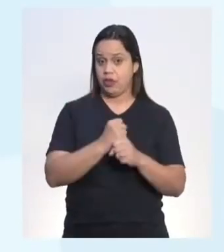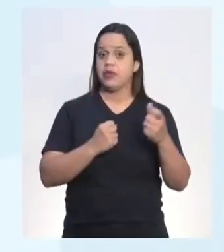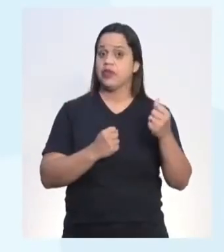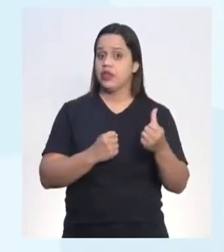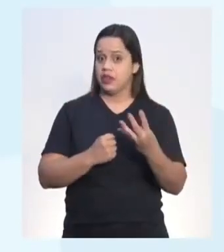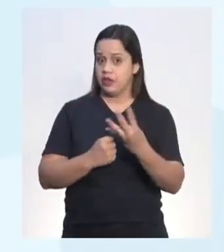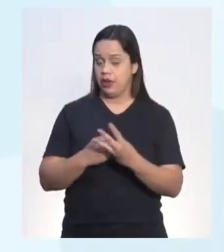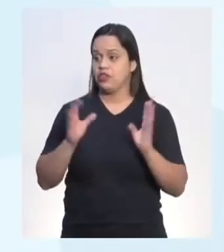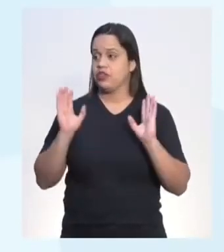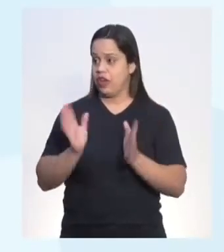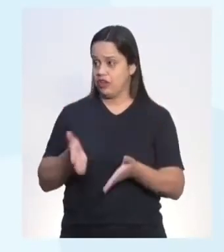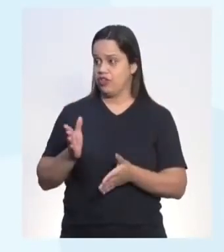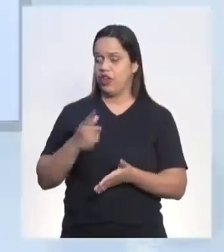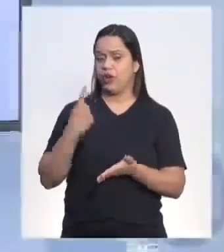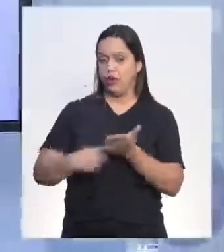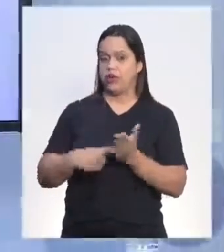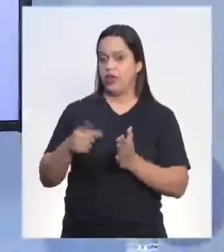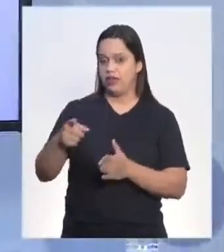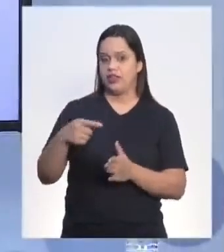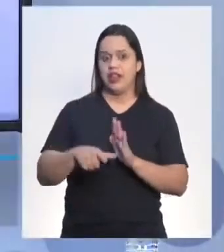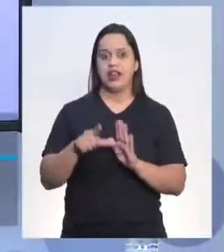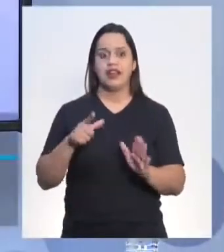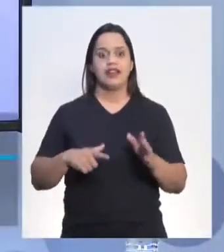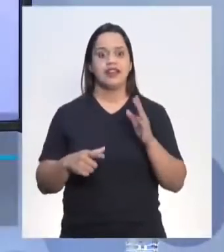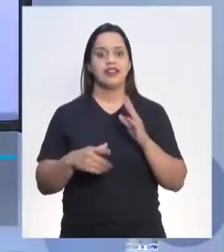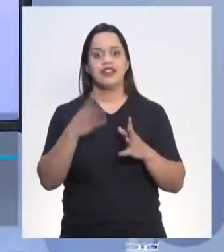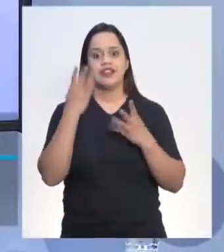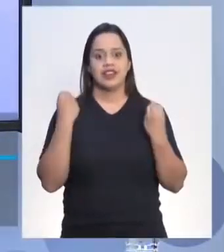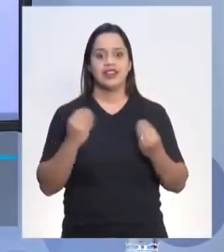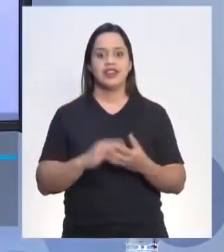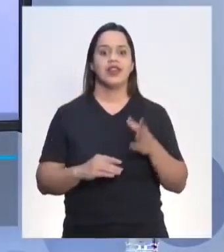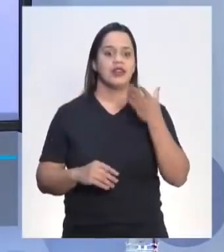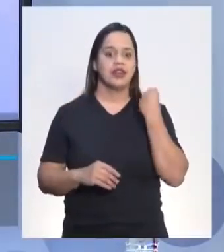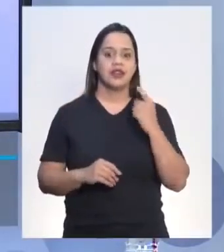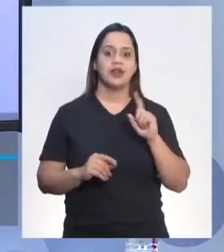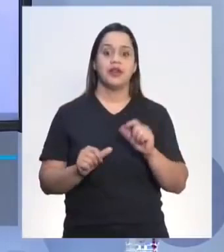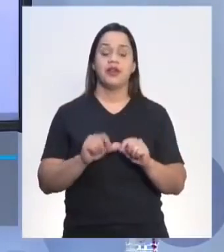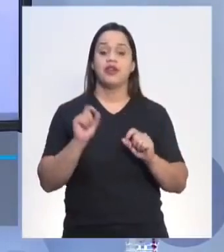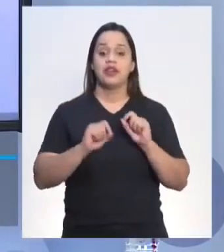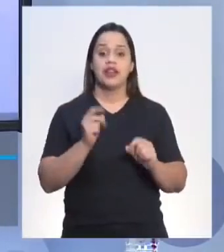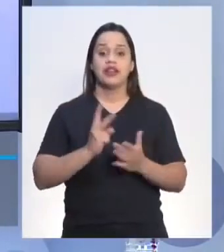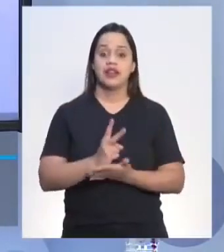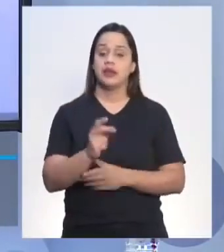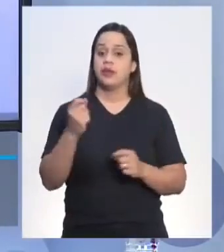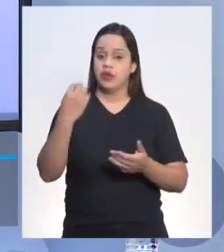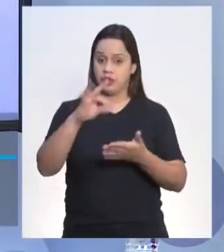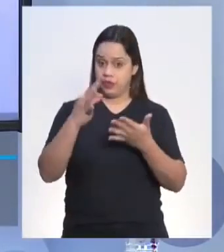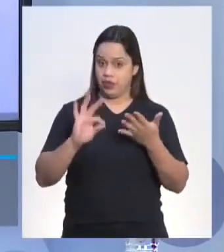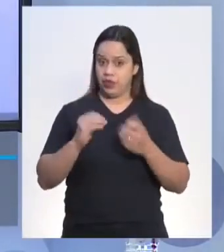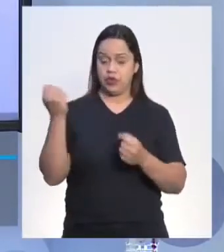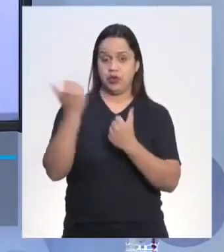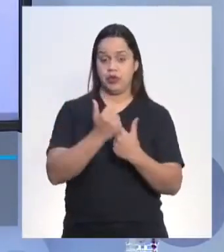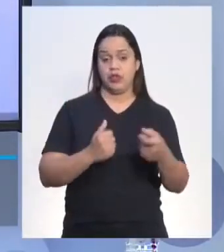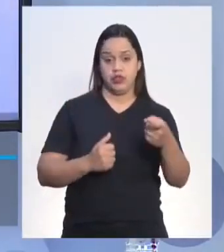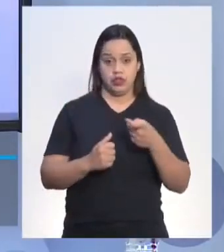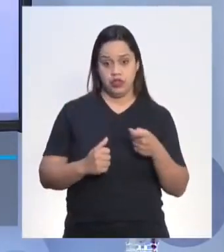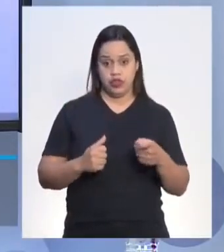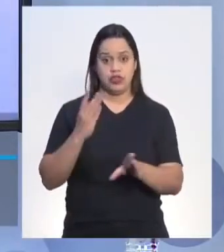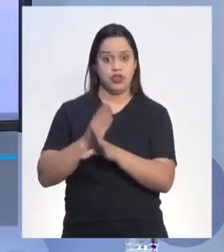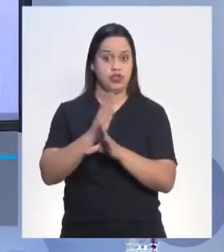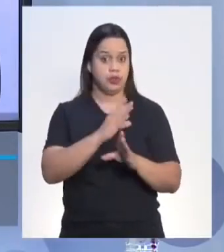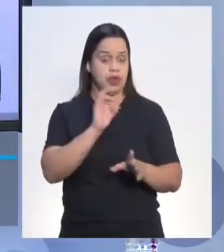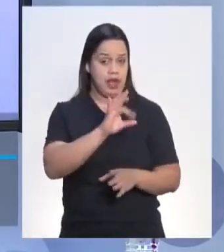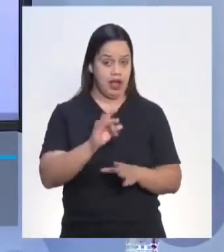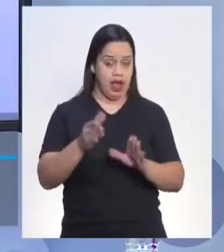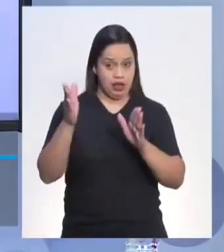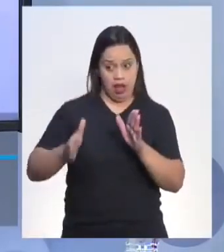Eu já tinha esquecido, tinha combinado com você disso, né, professora Inês? Tinha. Ai, meu Deus, esqueci. Então, a gente sempre pode verificar, se a gente substituir o x e descobrir cada lado,